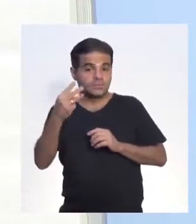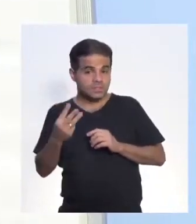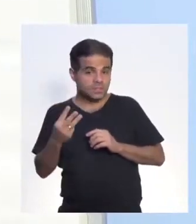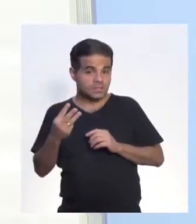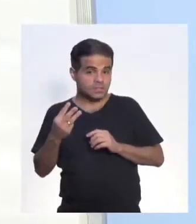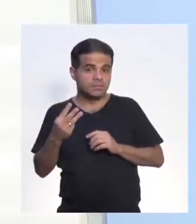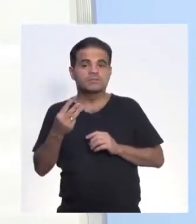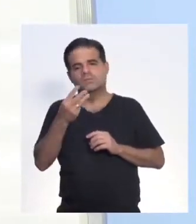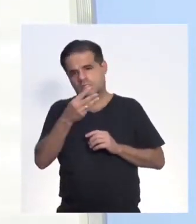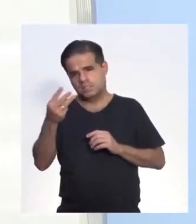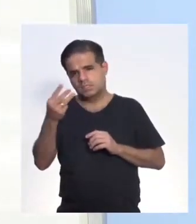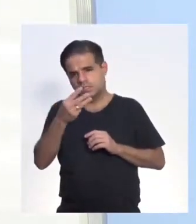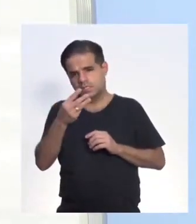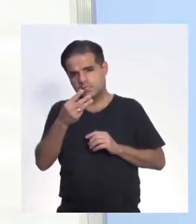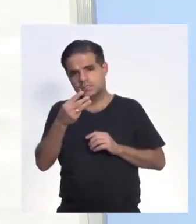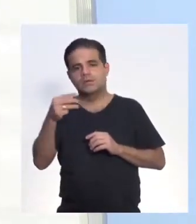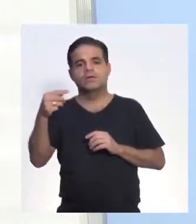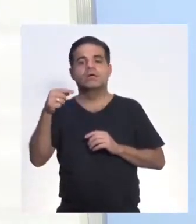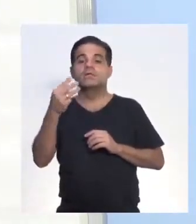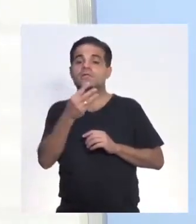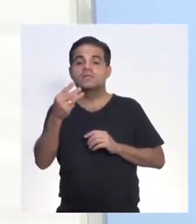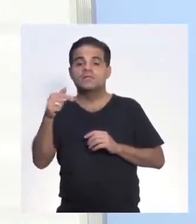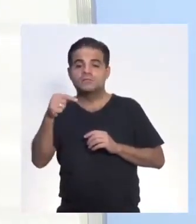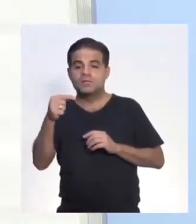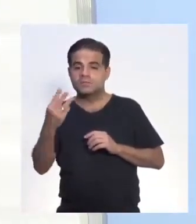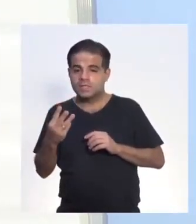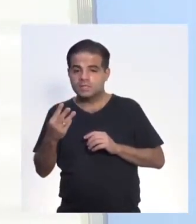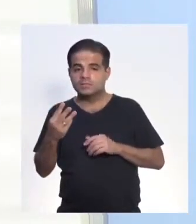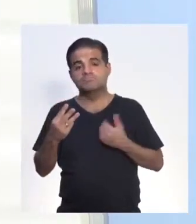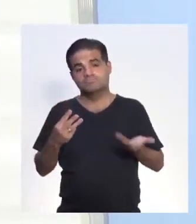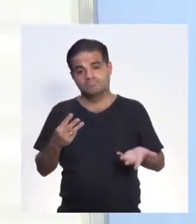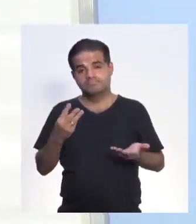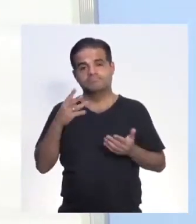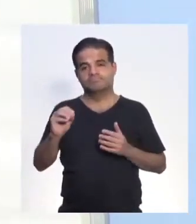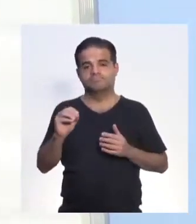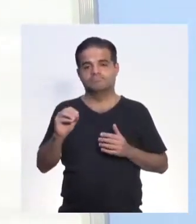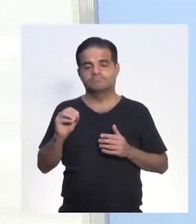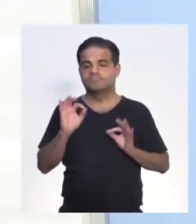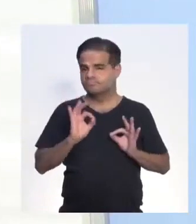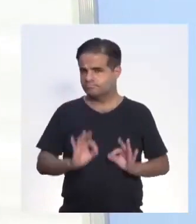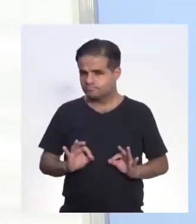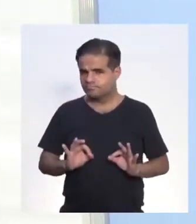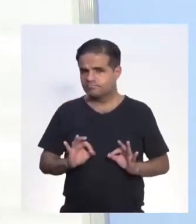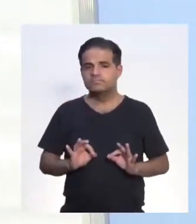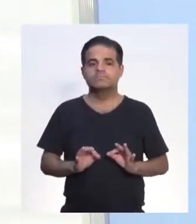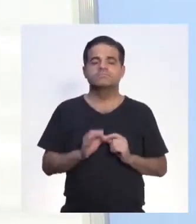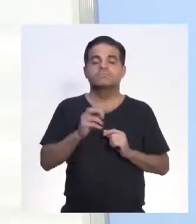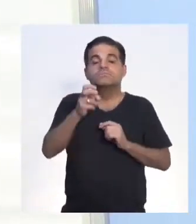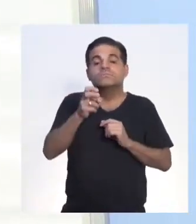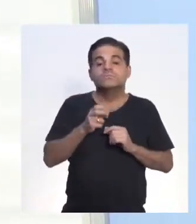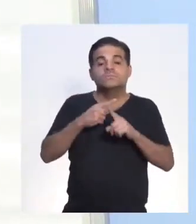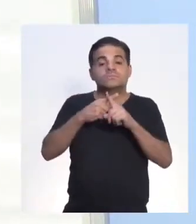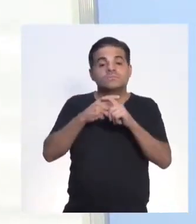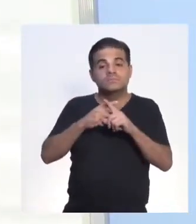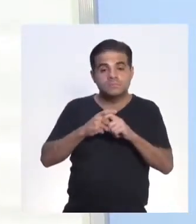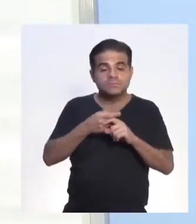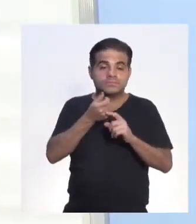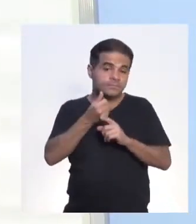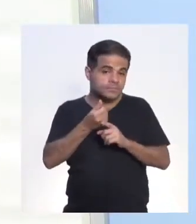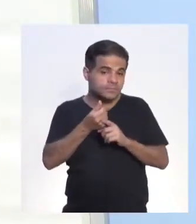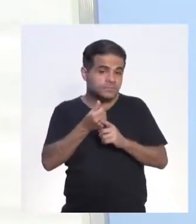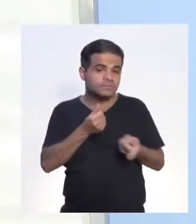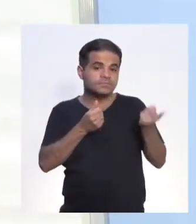3, 33. 33 tira 3, 30. Sim? O x está multiplicando aqui o